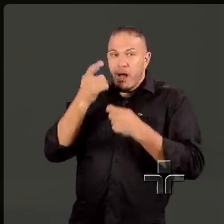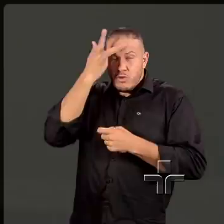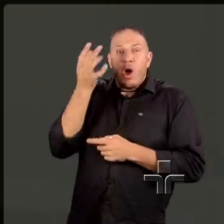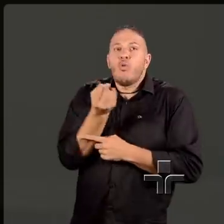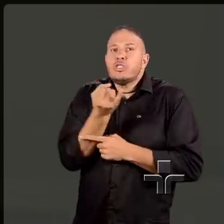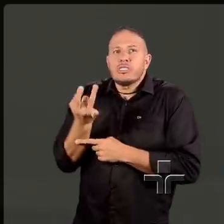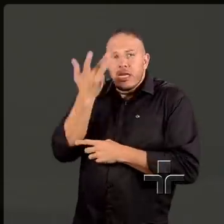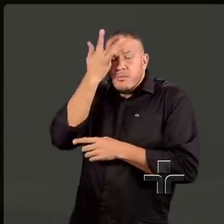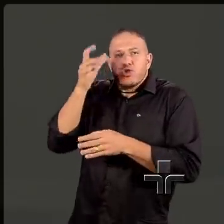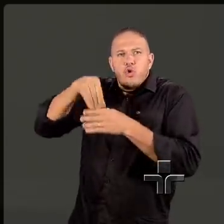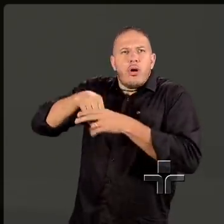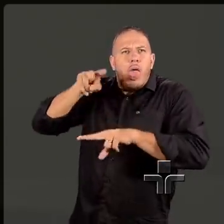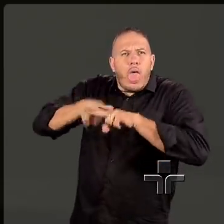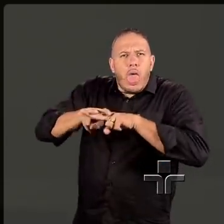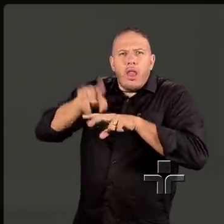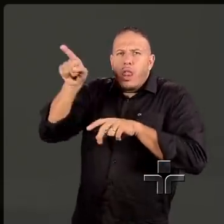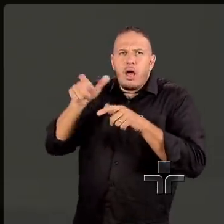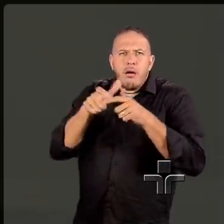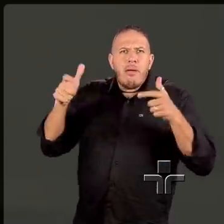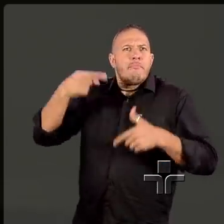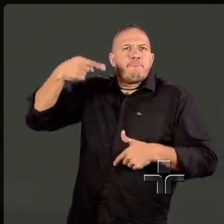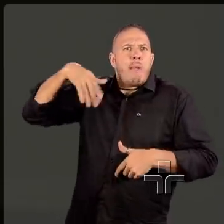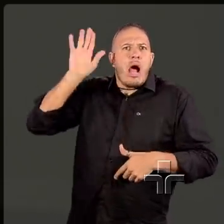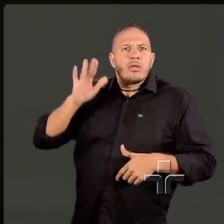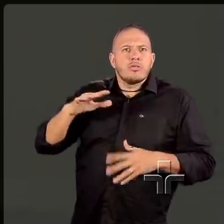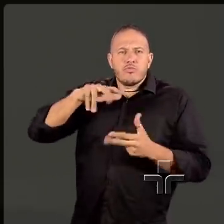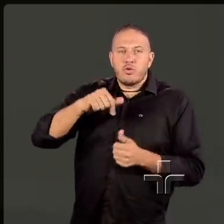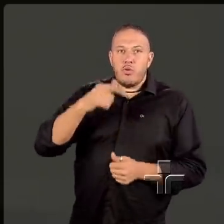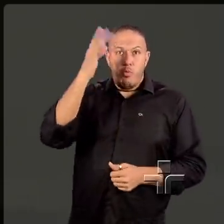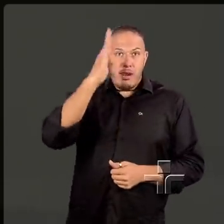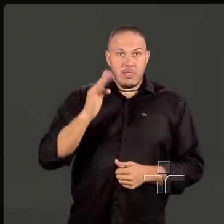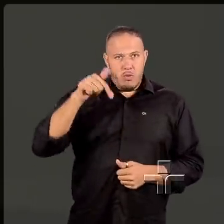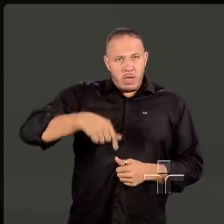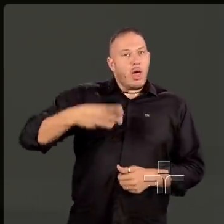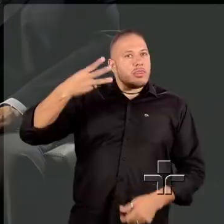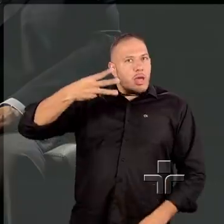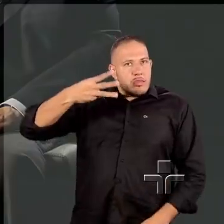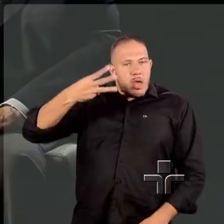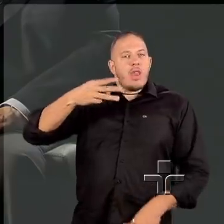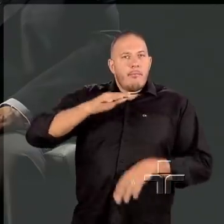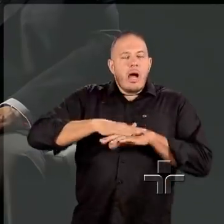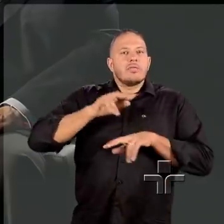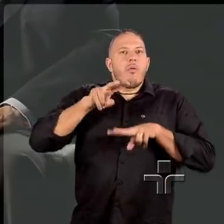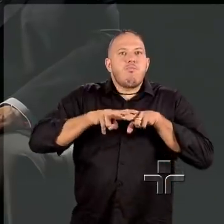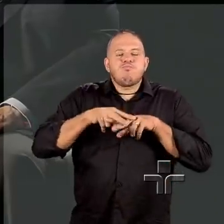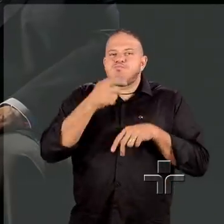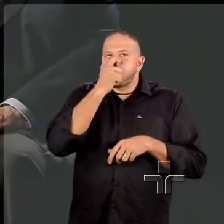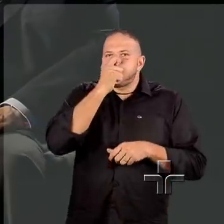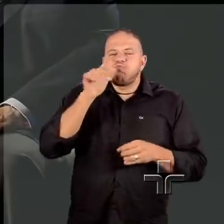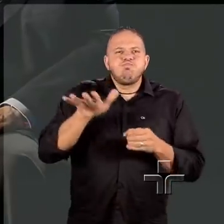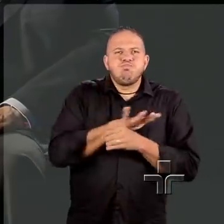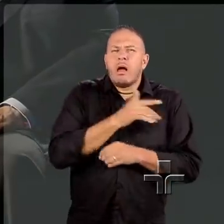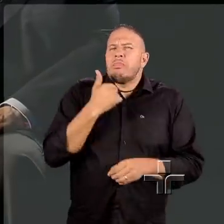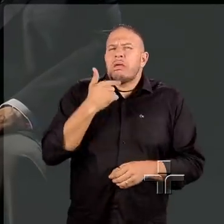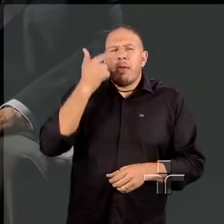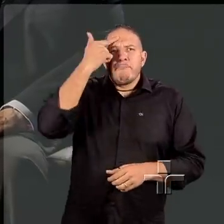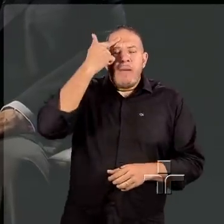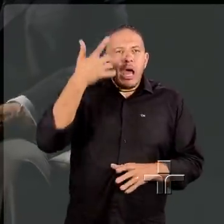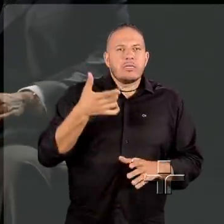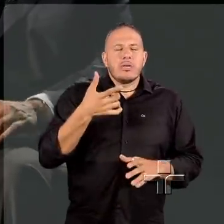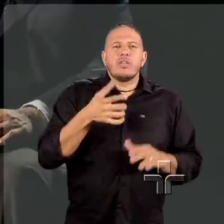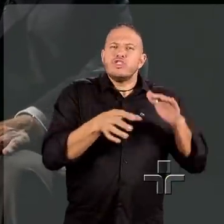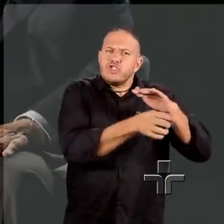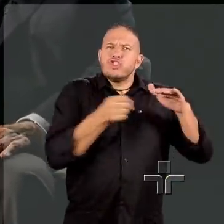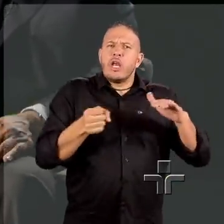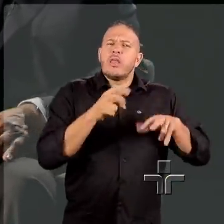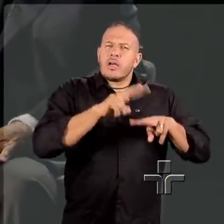americana, que é muita gente, é a maior do mundo. O Brasil é a terceira do mundo e parece que ninguém pensa em tirar da